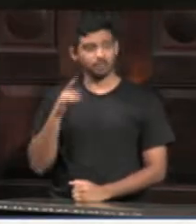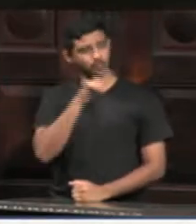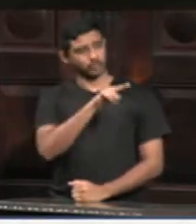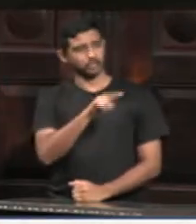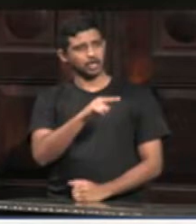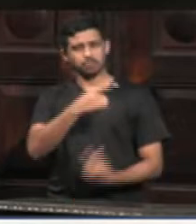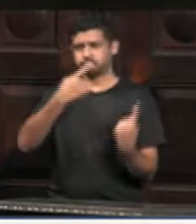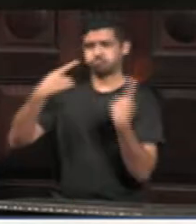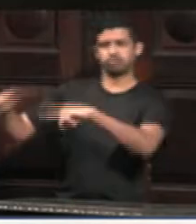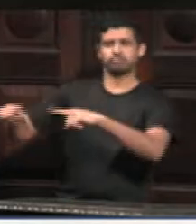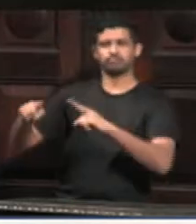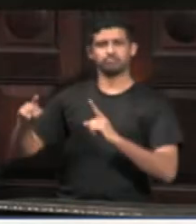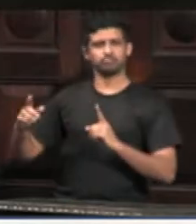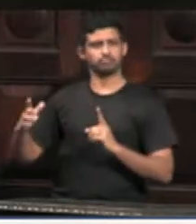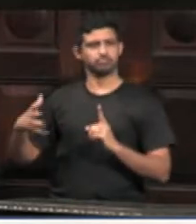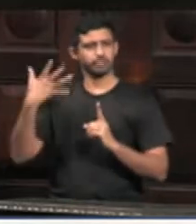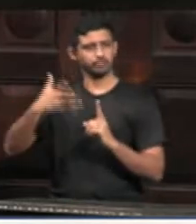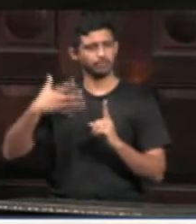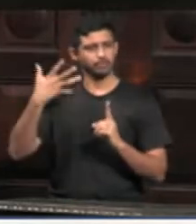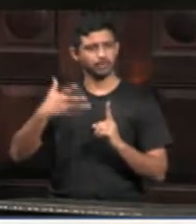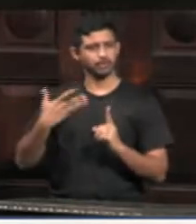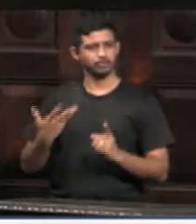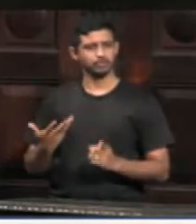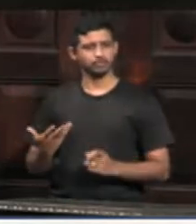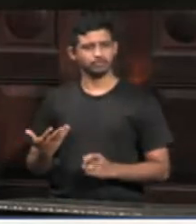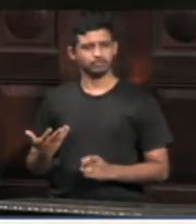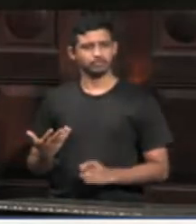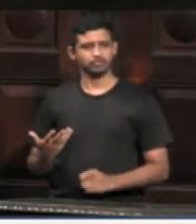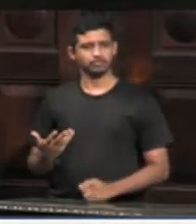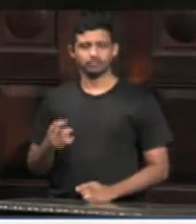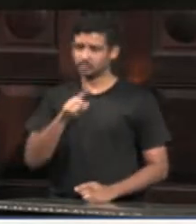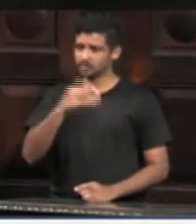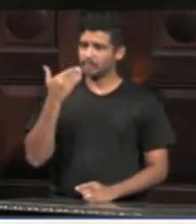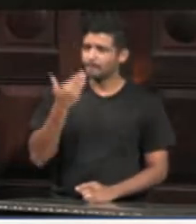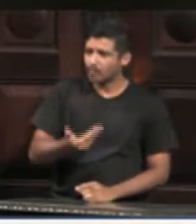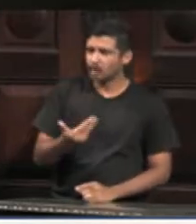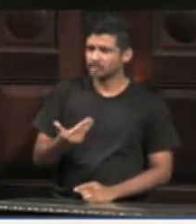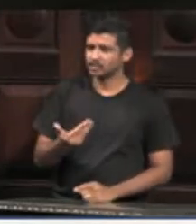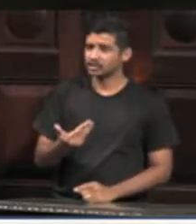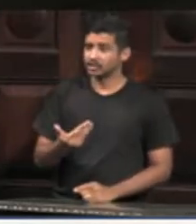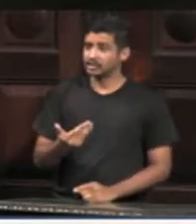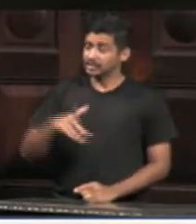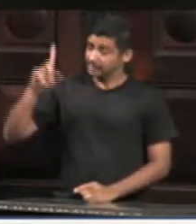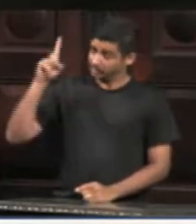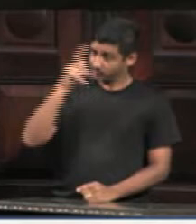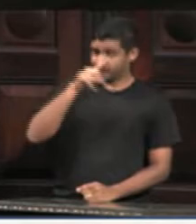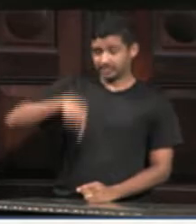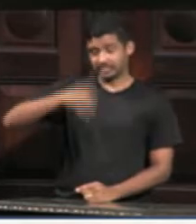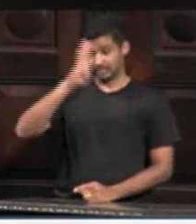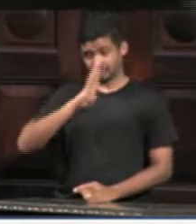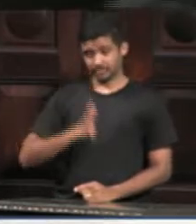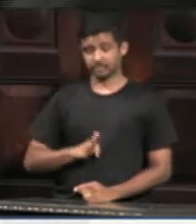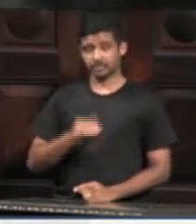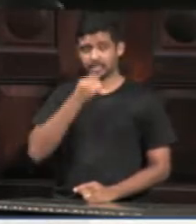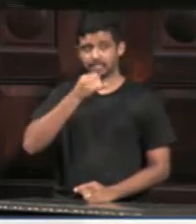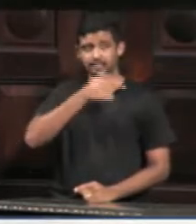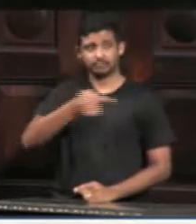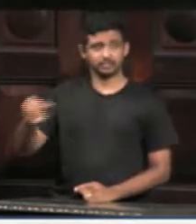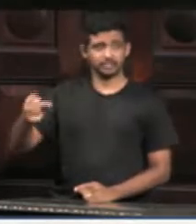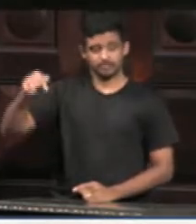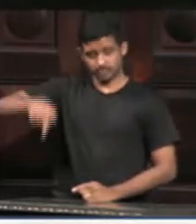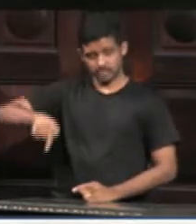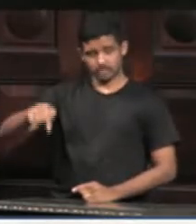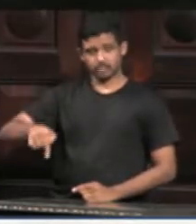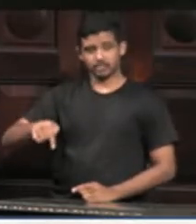Vossa Excelência e destaco a gravidade do que está acontecendo no Brasil. Essa semana, o candidato a presidente